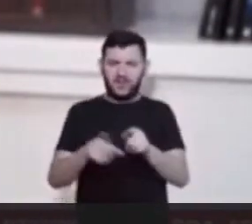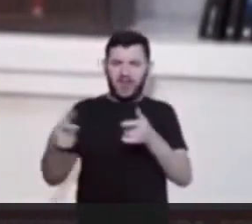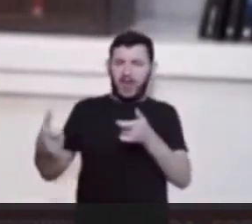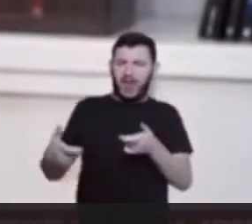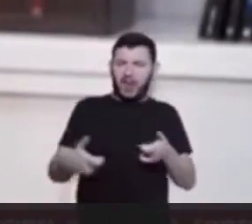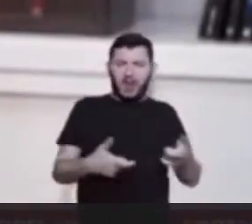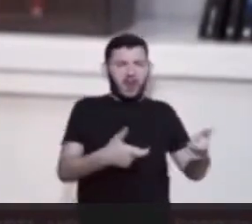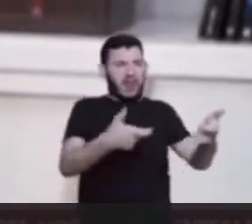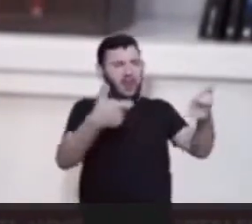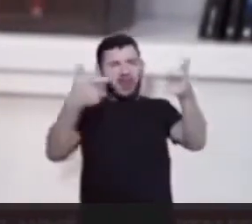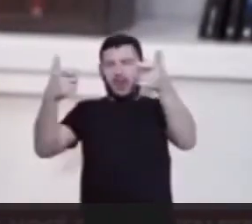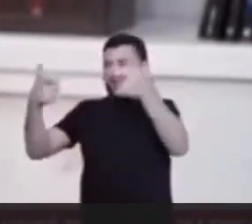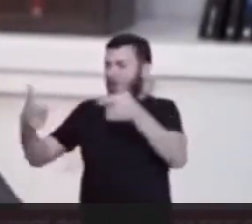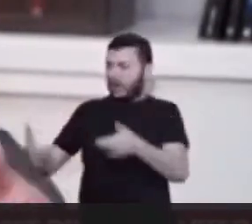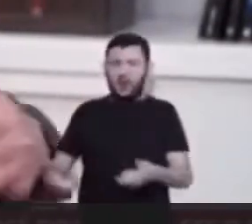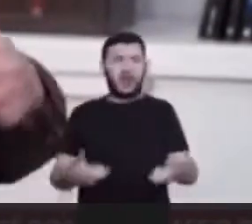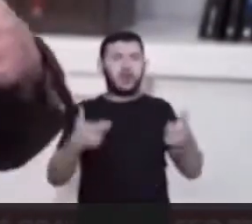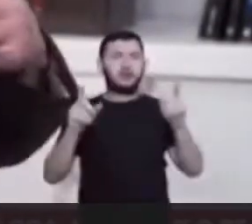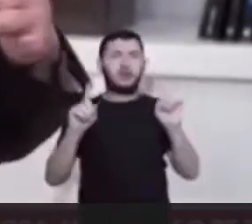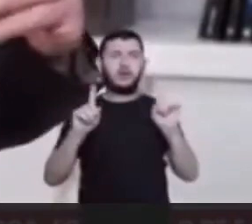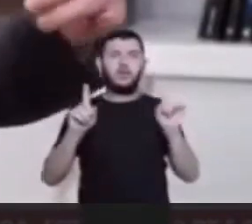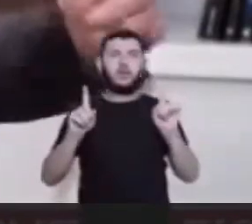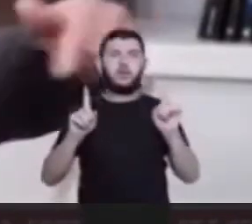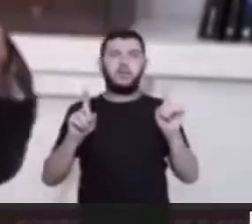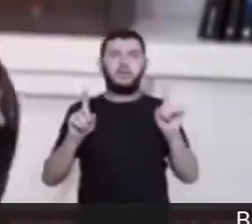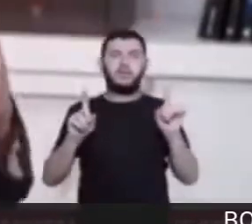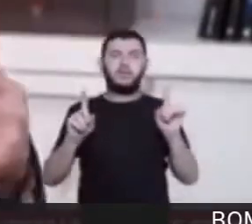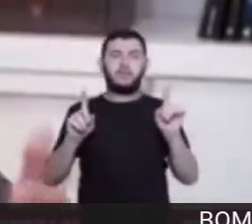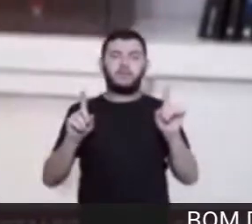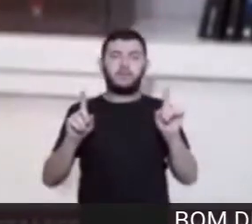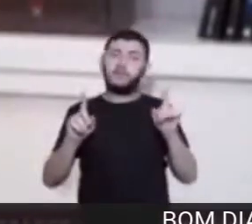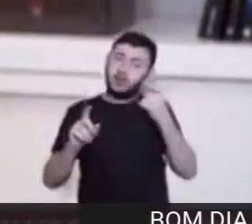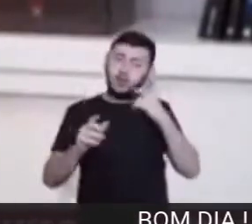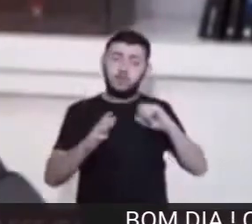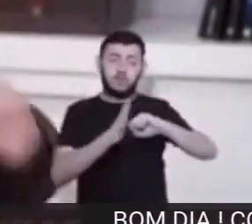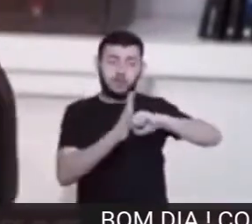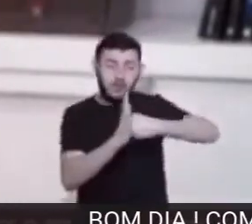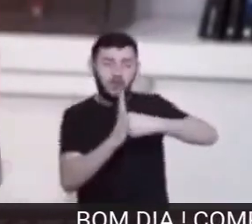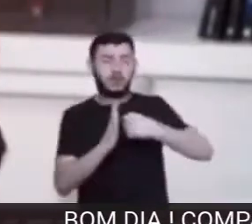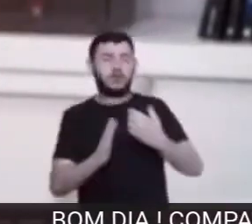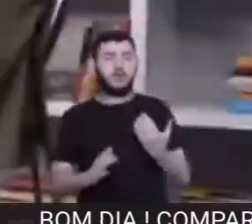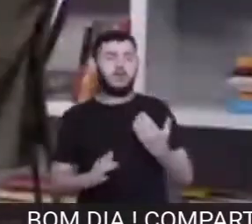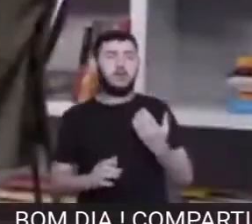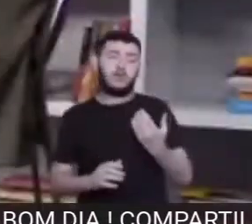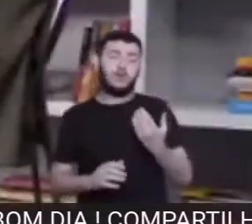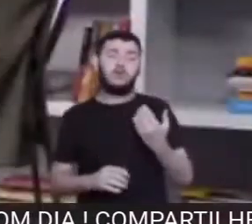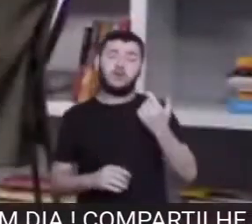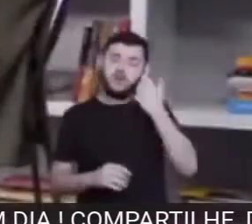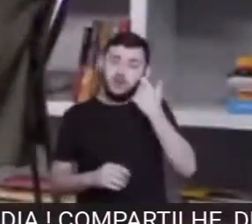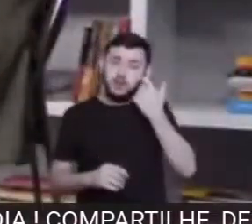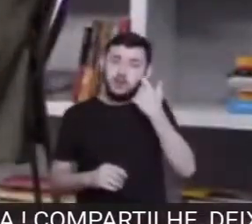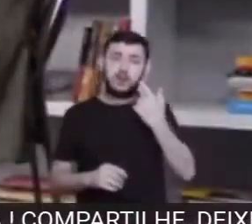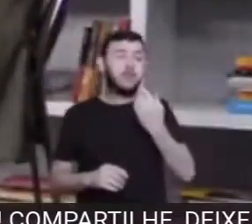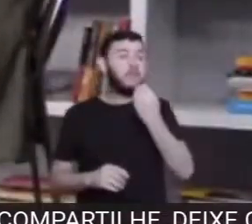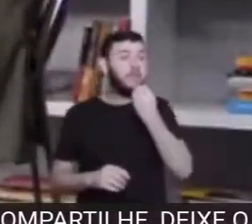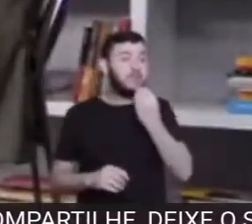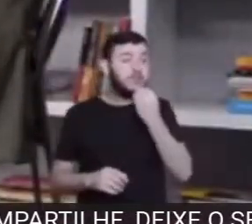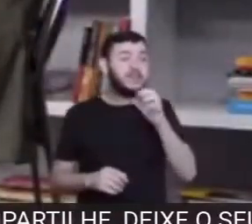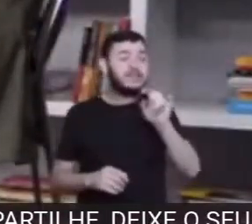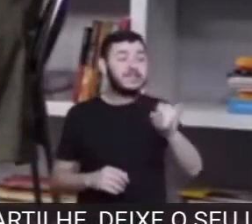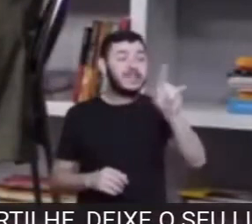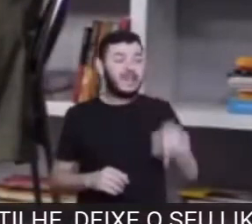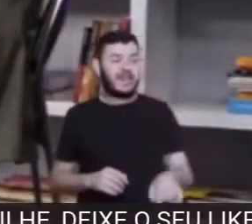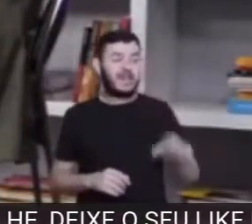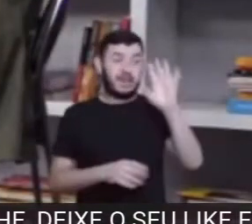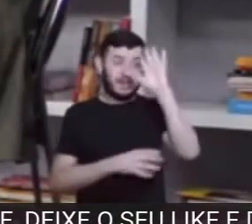Então, o bloqueio deveria ser uma coisa que só poderia acontecer se fosse uma decisão, sabe,